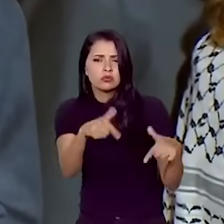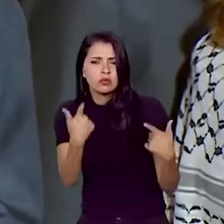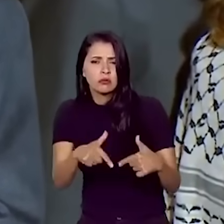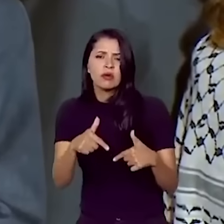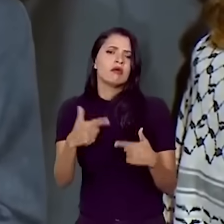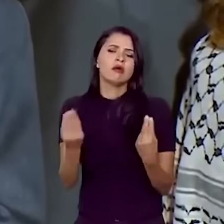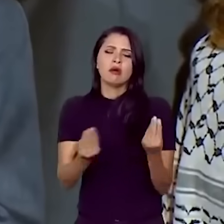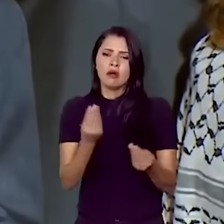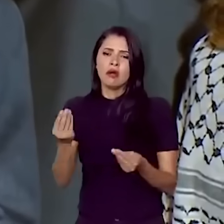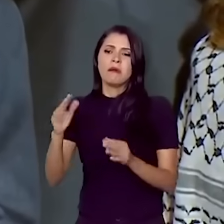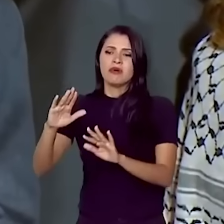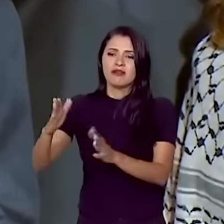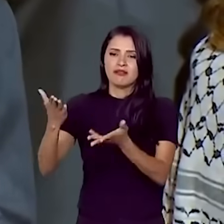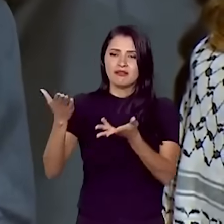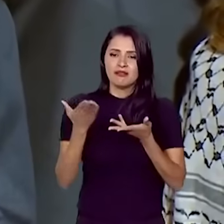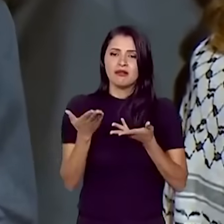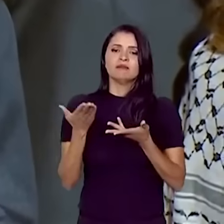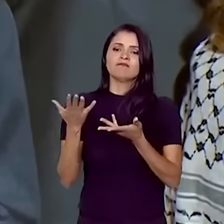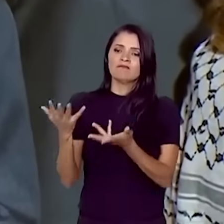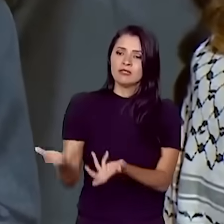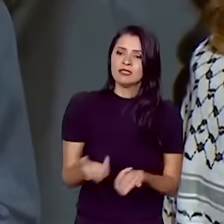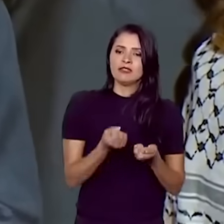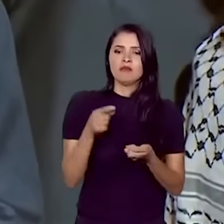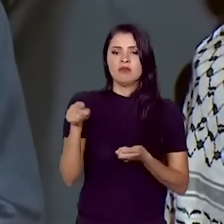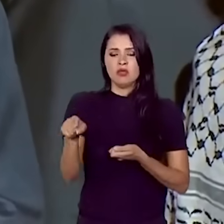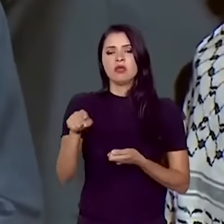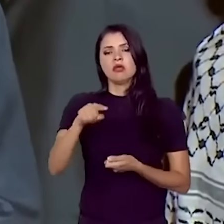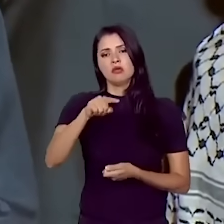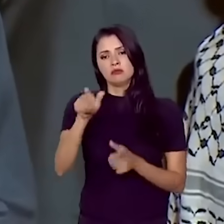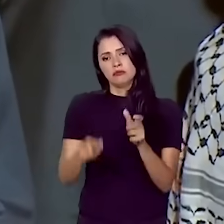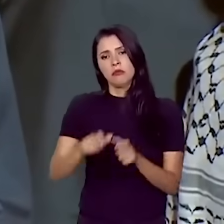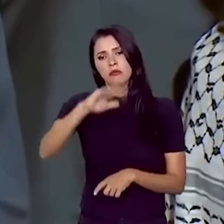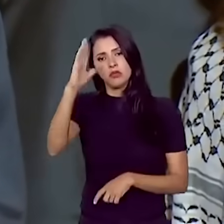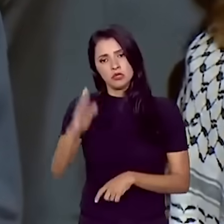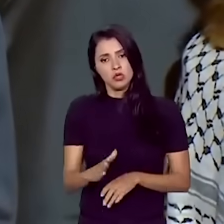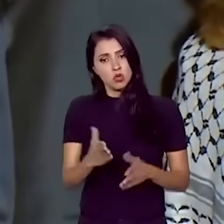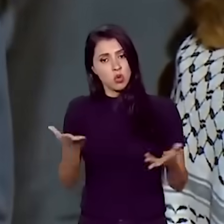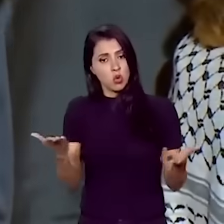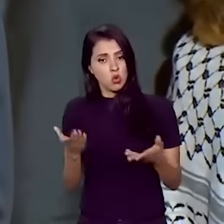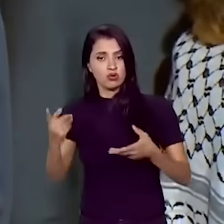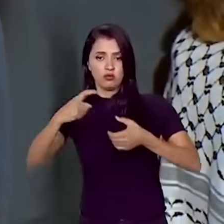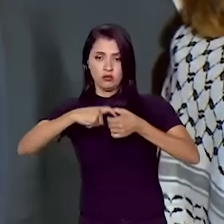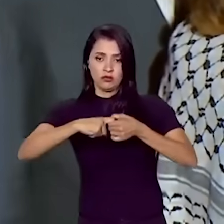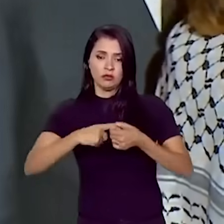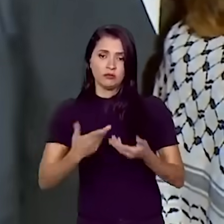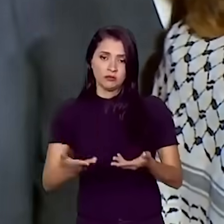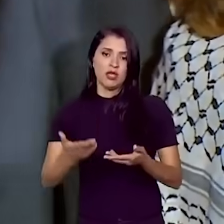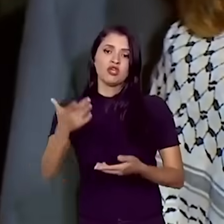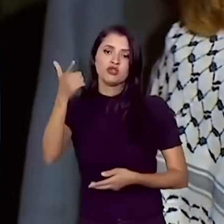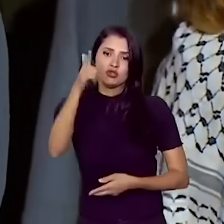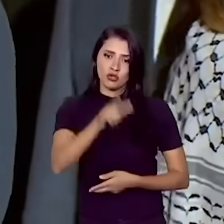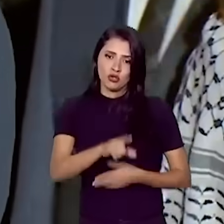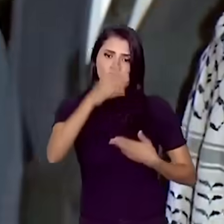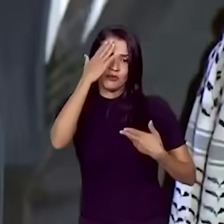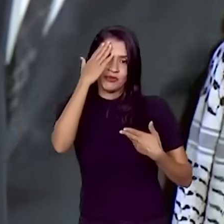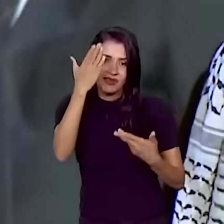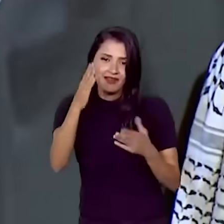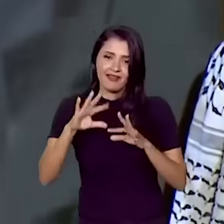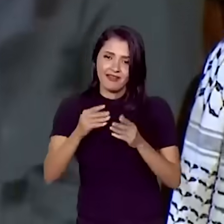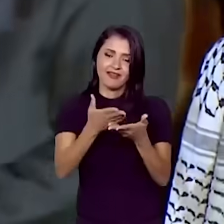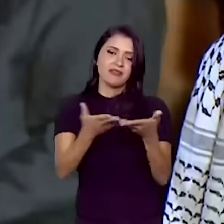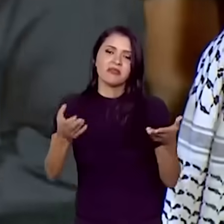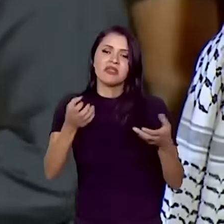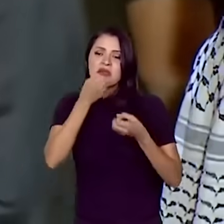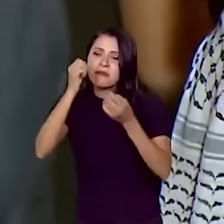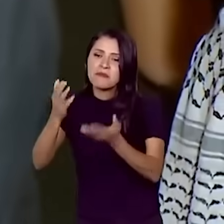na recepção e no acolhimento dos brasileiros hoje regressados. Então, mais uma vez, muito obrigado a todos